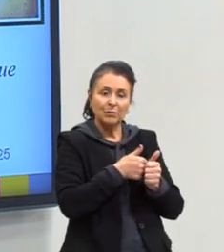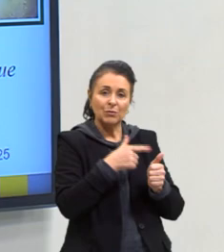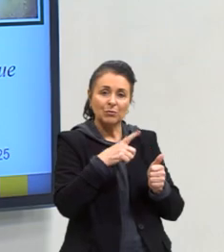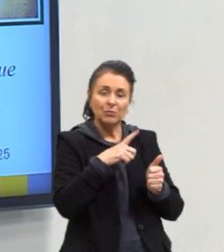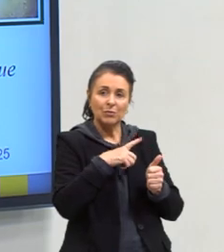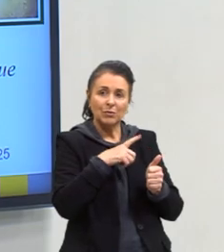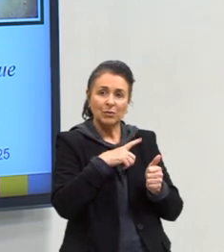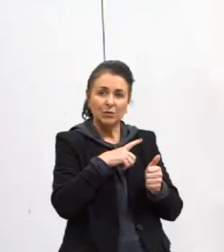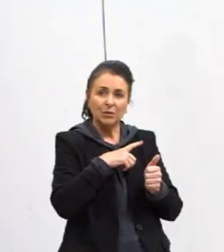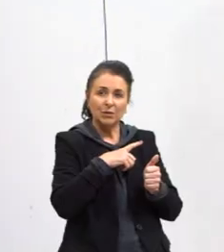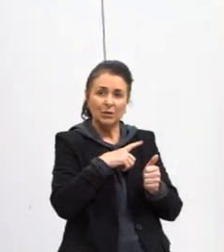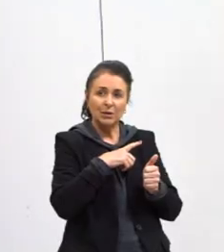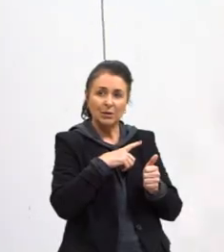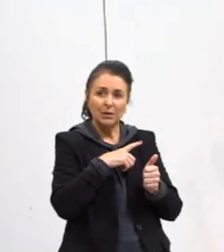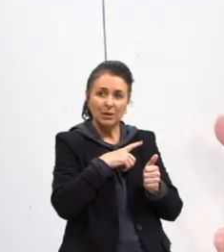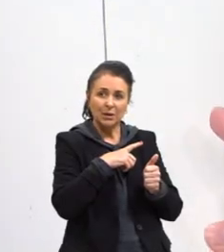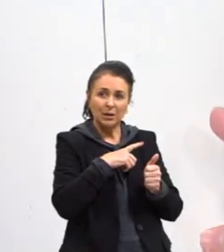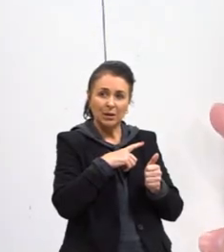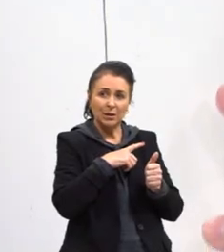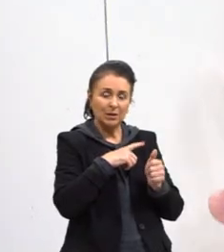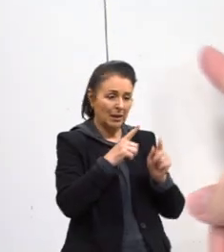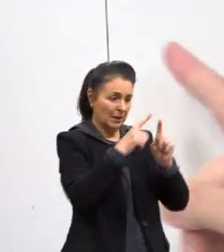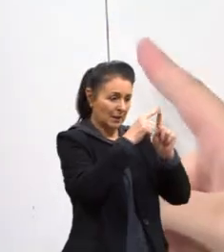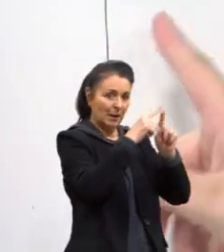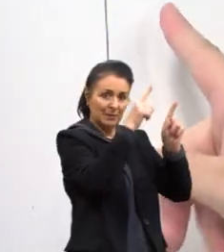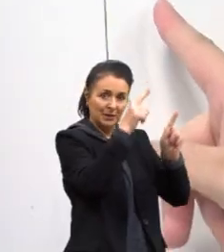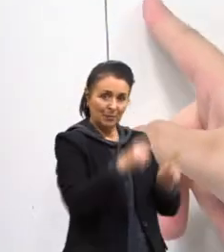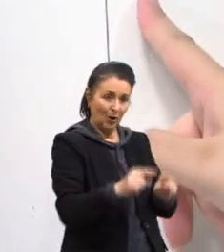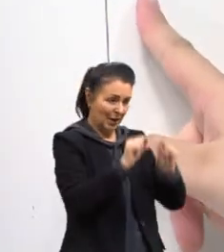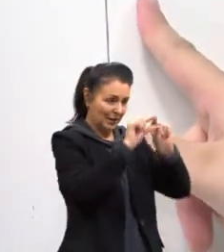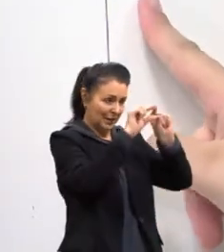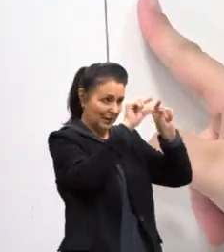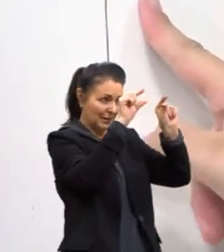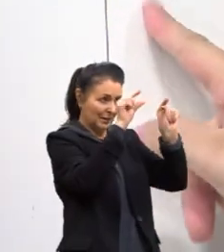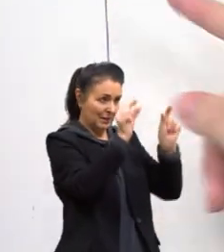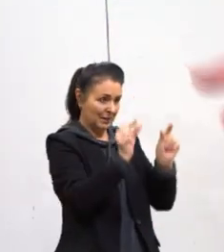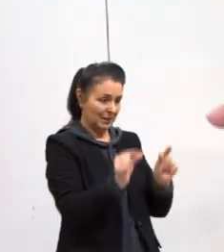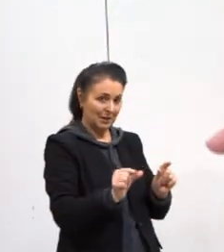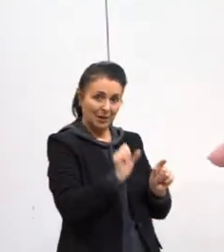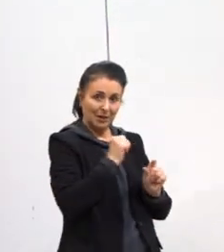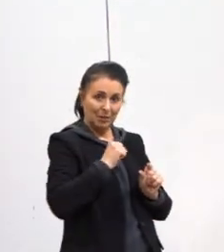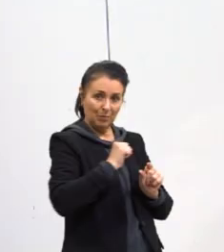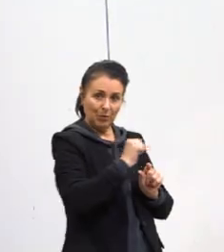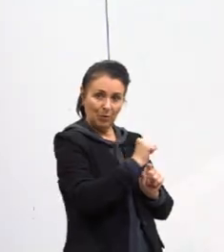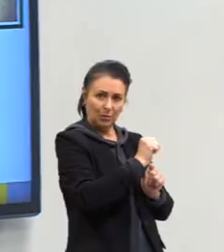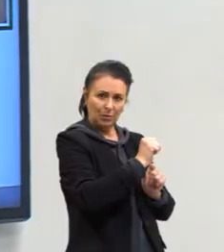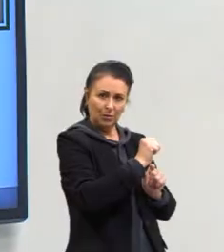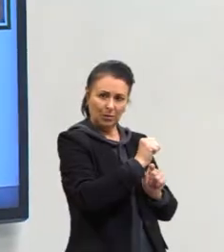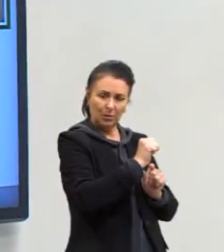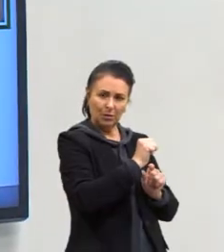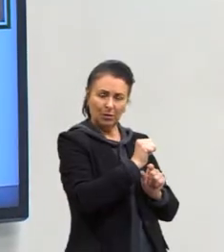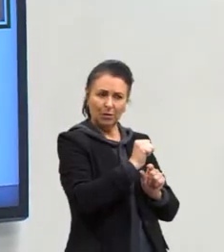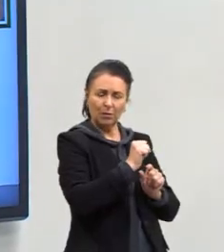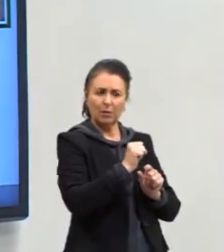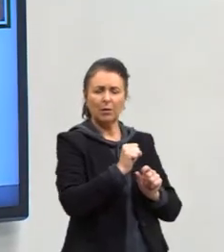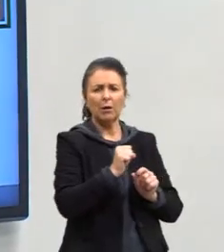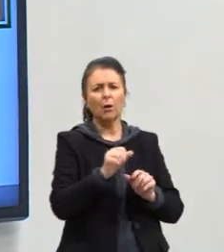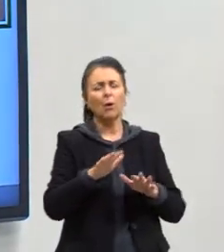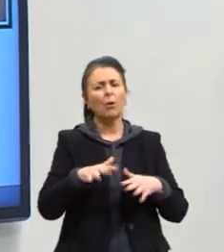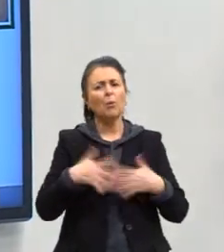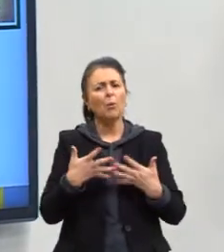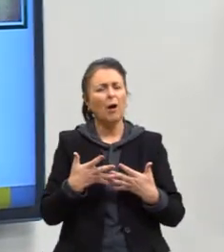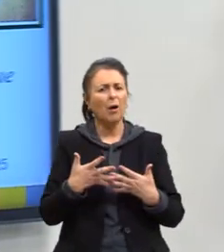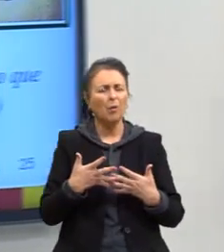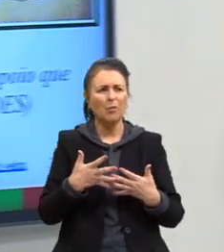o aliás dobradiças né da porta igual tem aqui e empurre qual será que vocês vão sentir mais